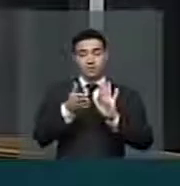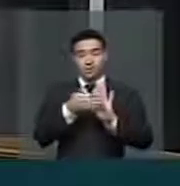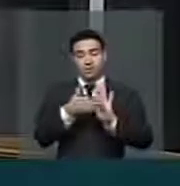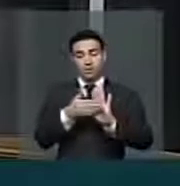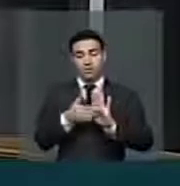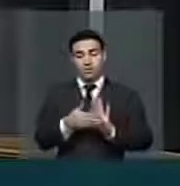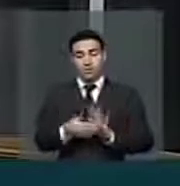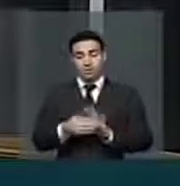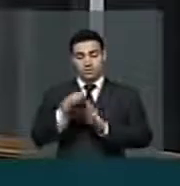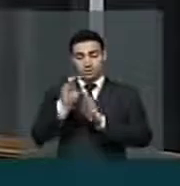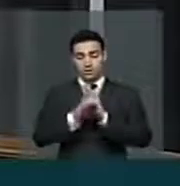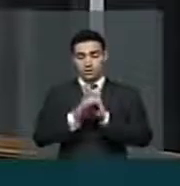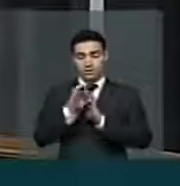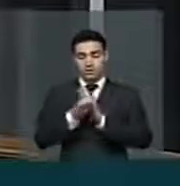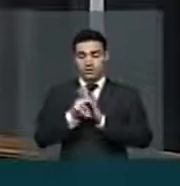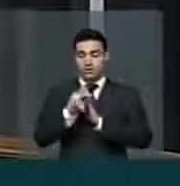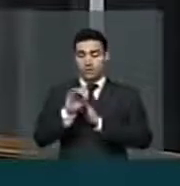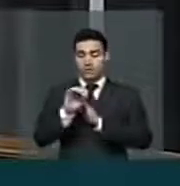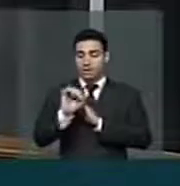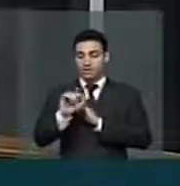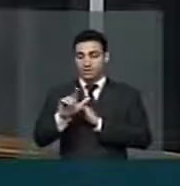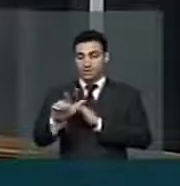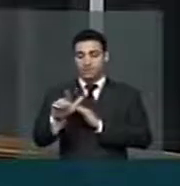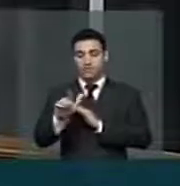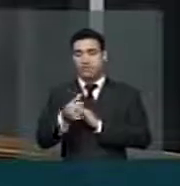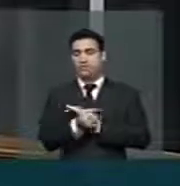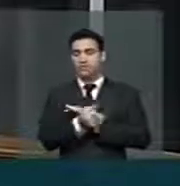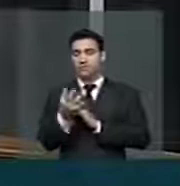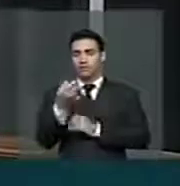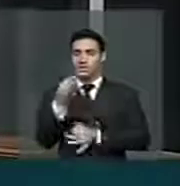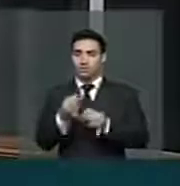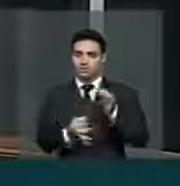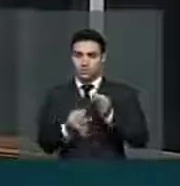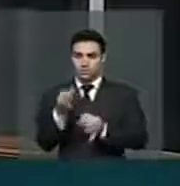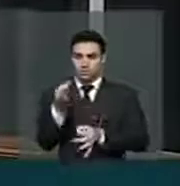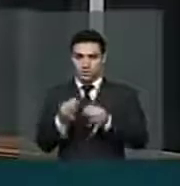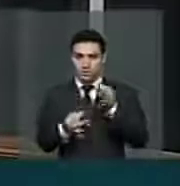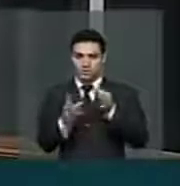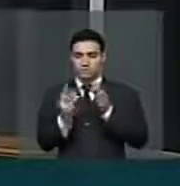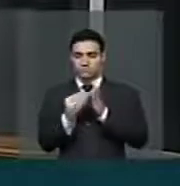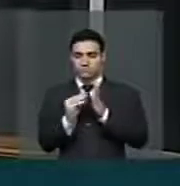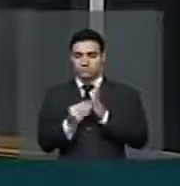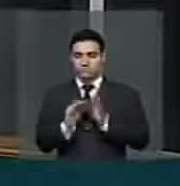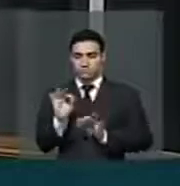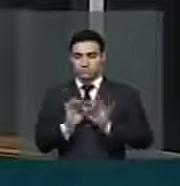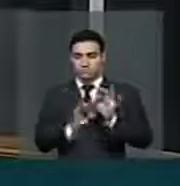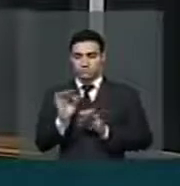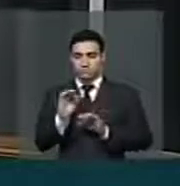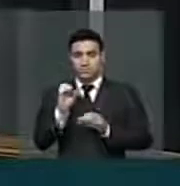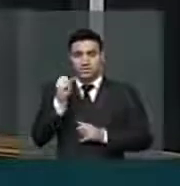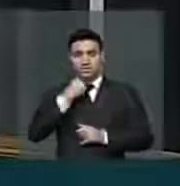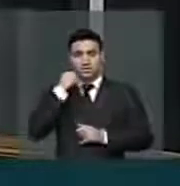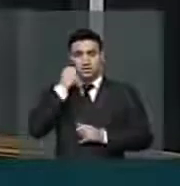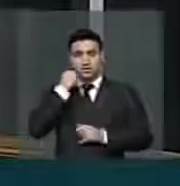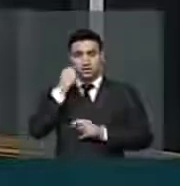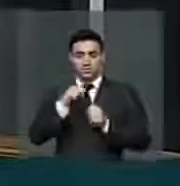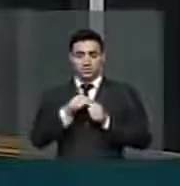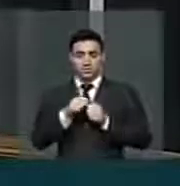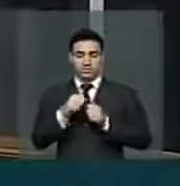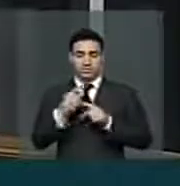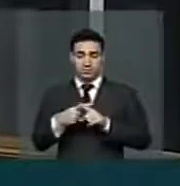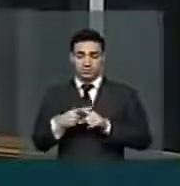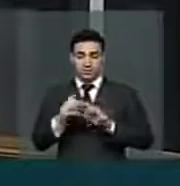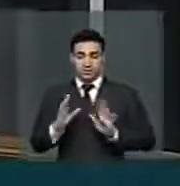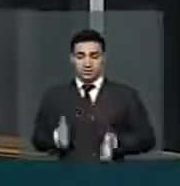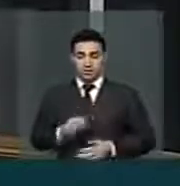Penal, elaborada por uma comissão de juristas instituída pelo Senado. Por ter tido a oportunidade